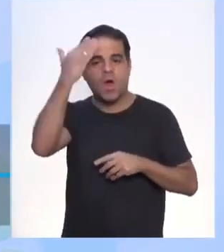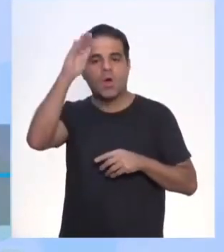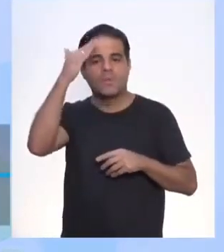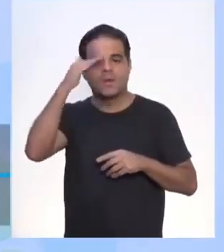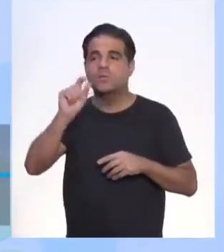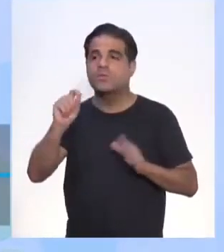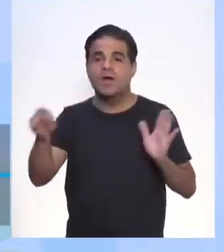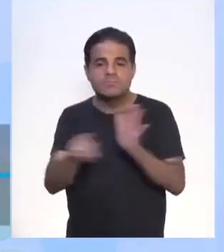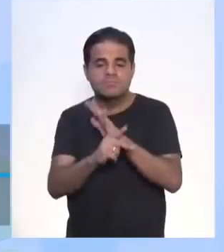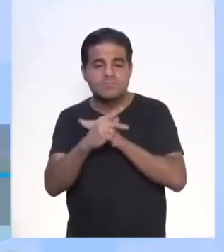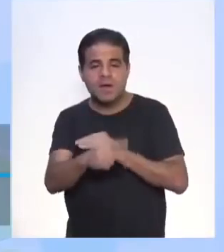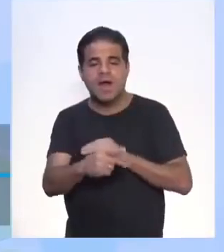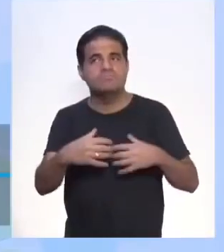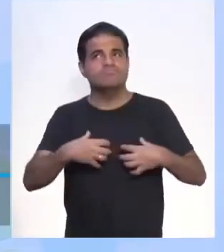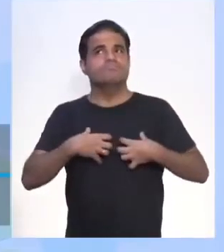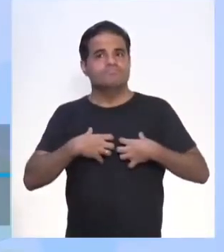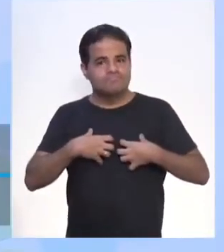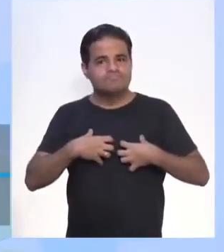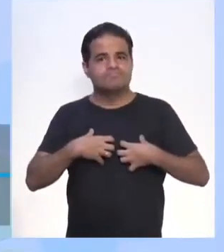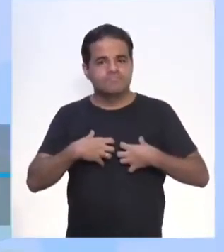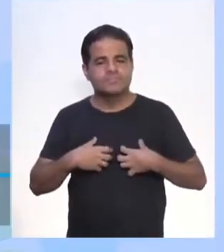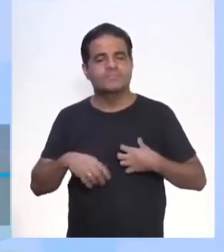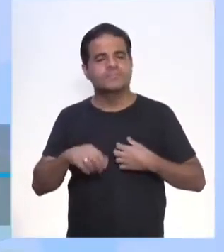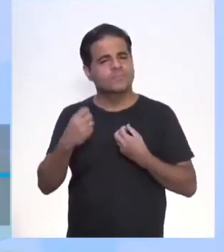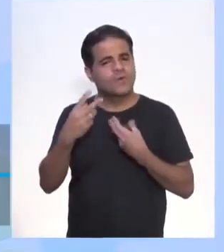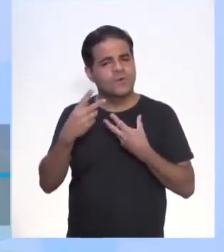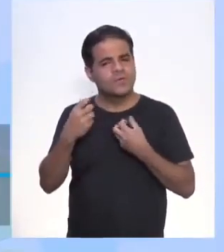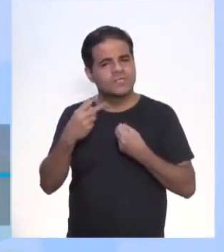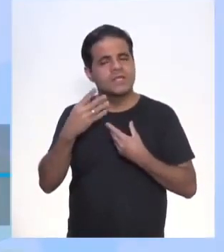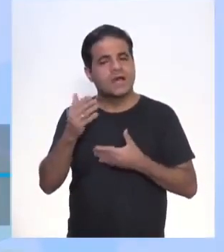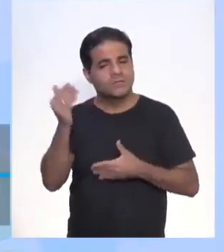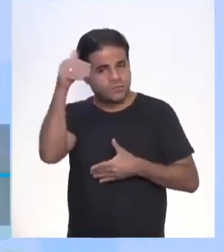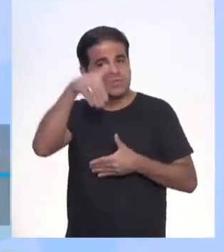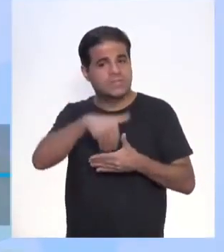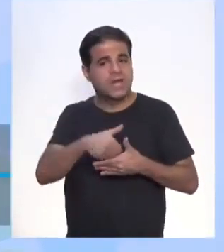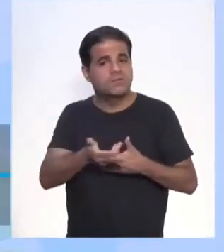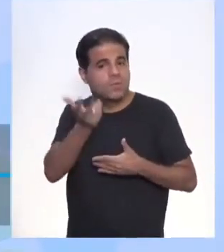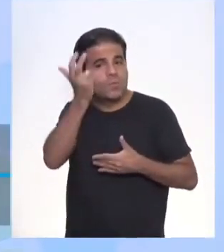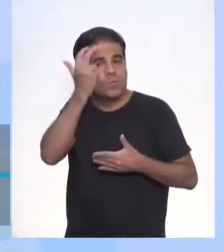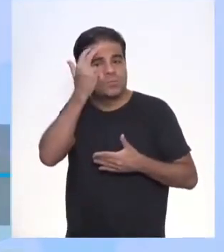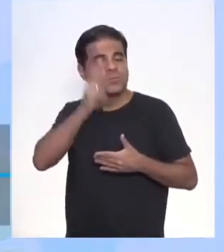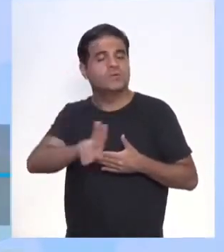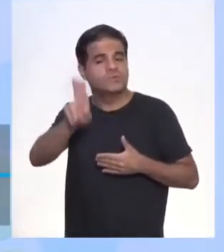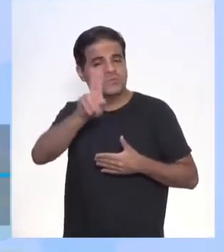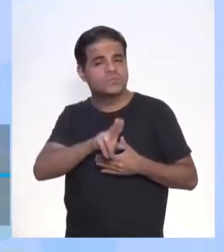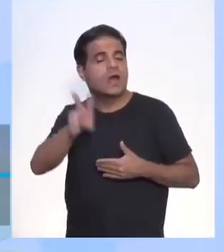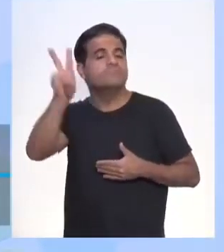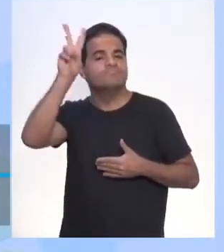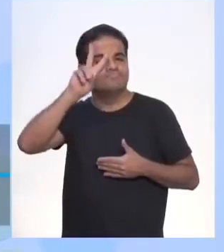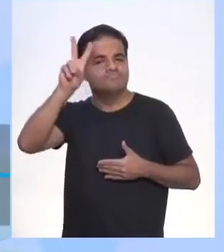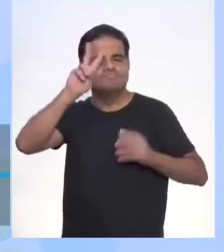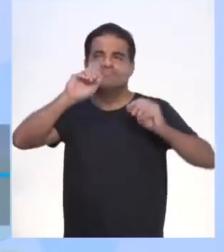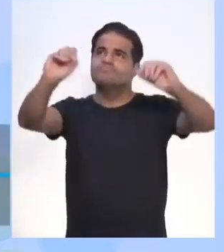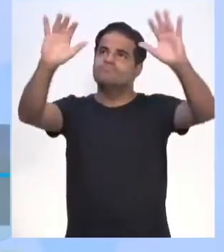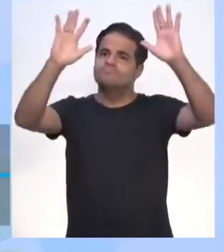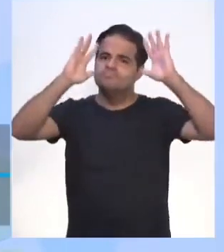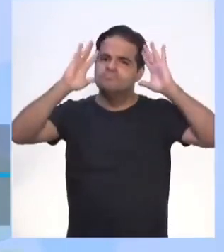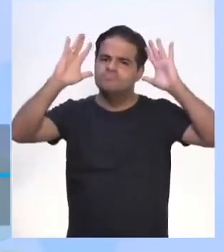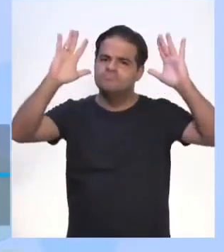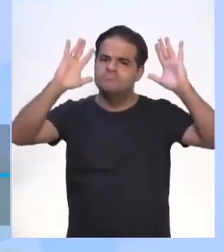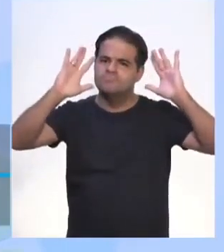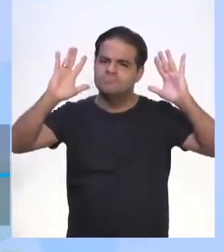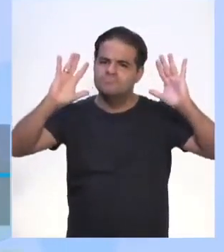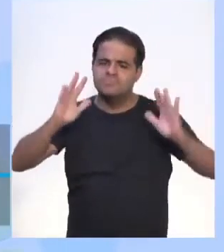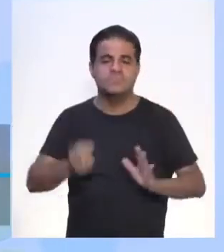aquilo que faz parte do senso comum, né, aquilo que foi ensinado dentro da cultura, e utilizar a história e a reflexão crítica